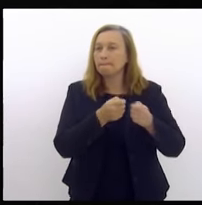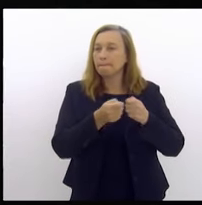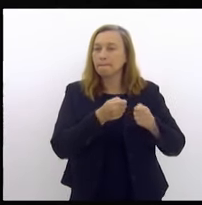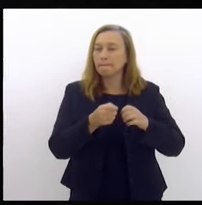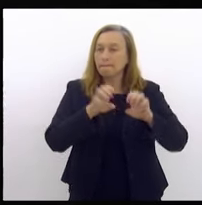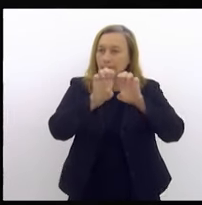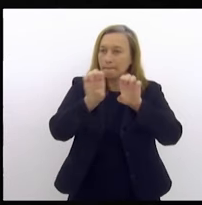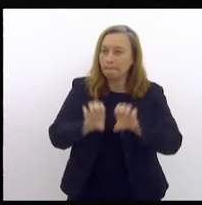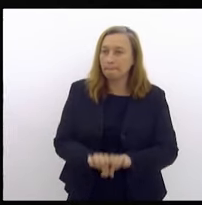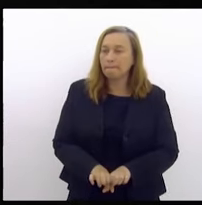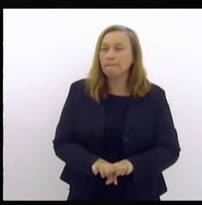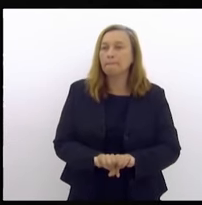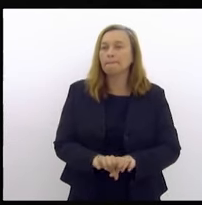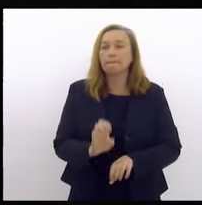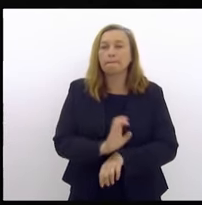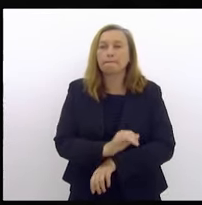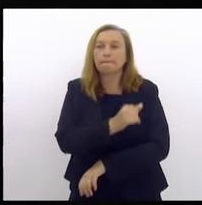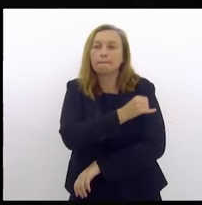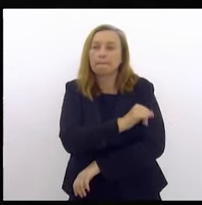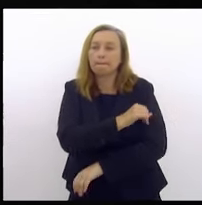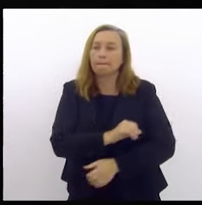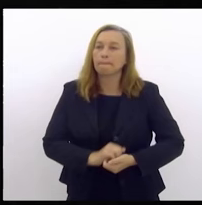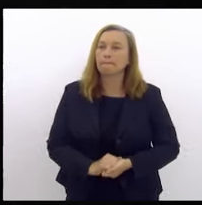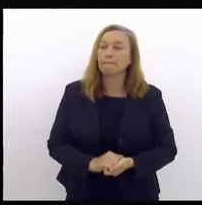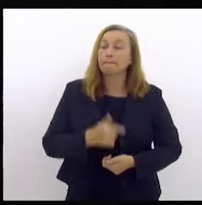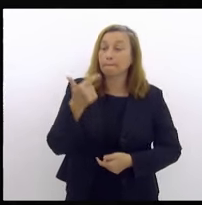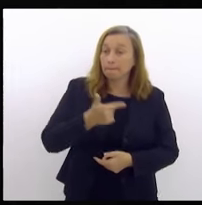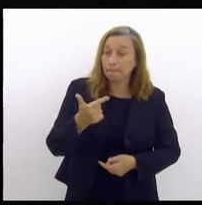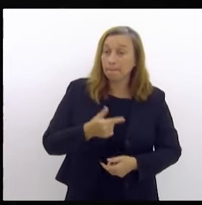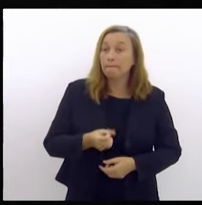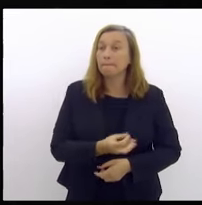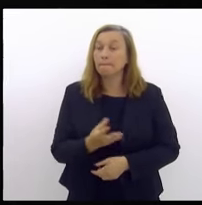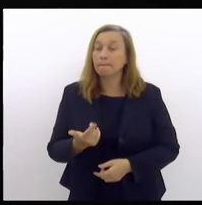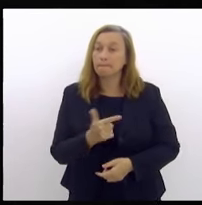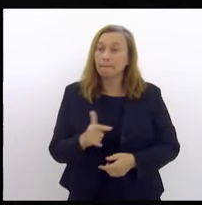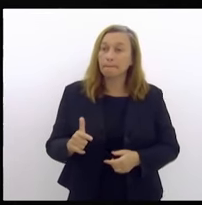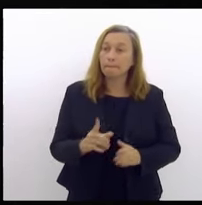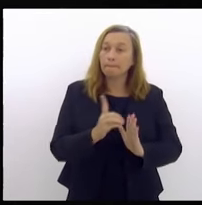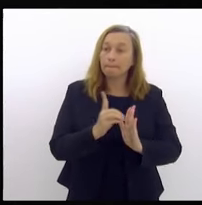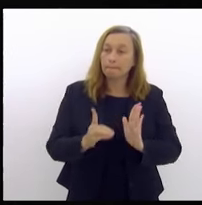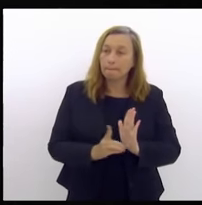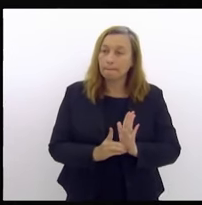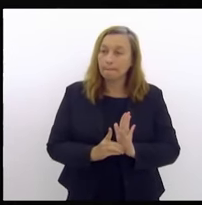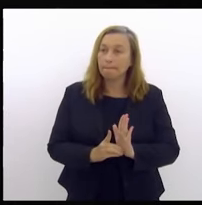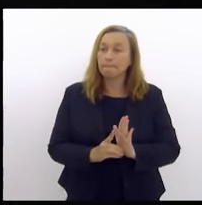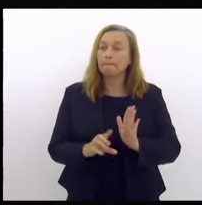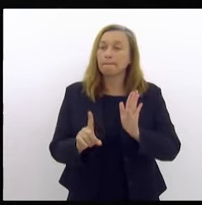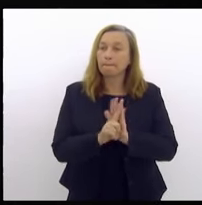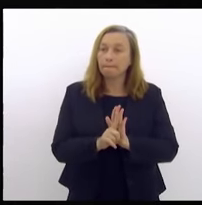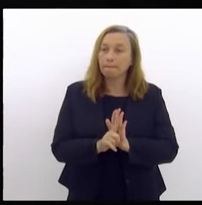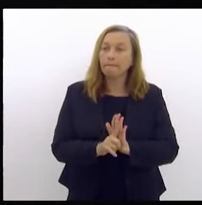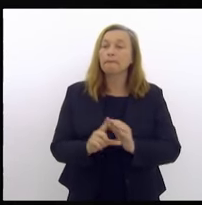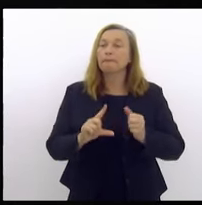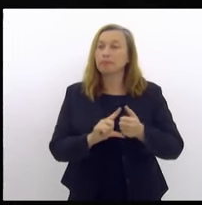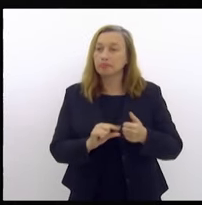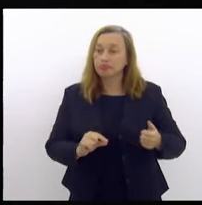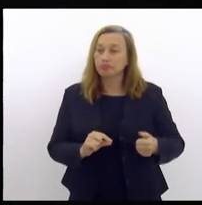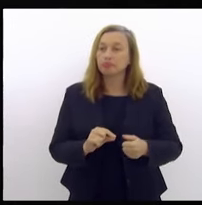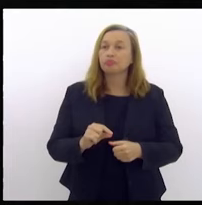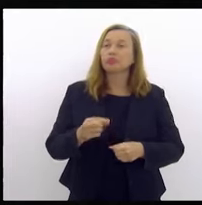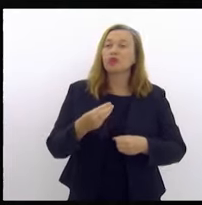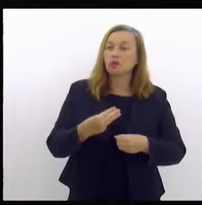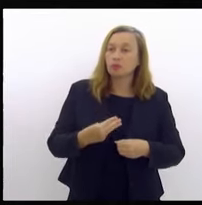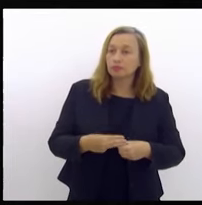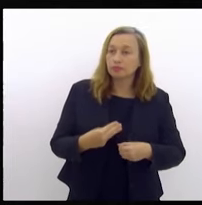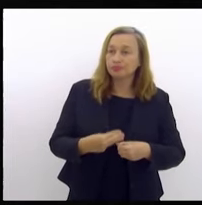do município da cidade do Rio de Janeiro. Parágrafo 2º. Enquanto não for editado decreto-lei a que se refere esse capítulo, esse artigo, o município do Rio de